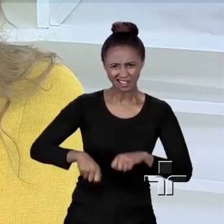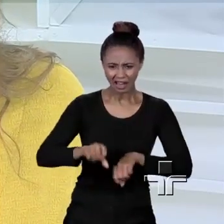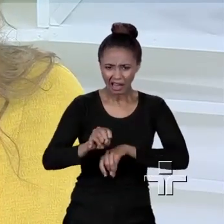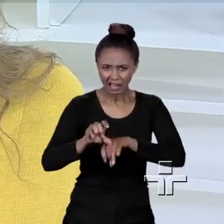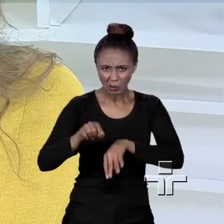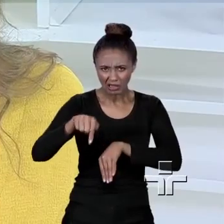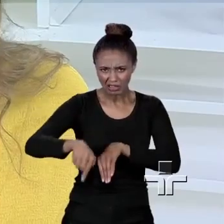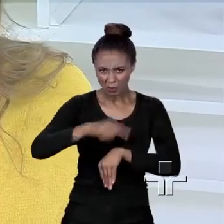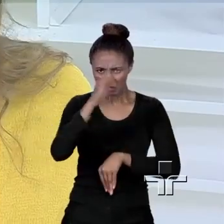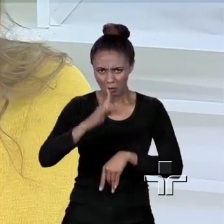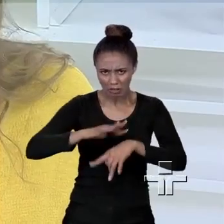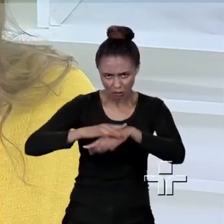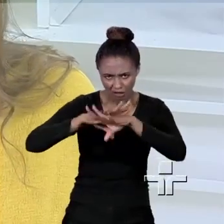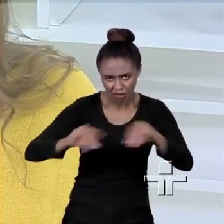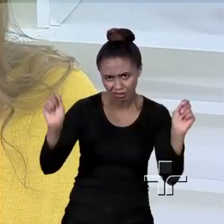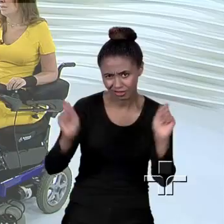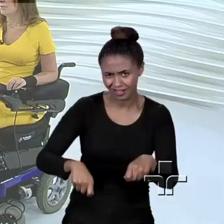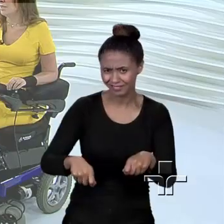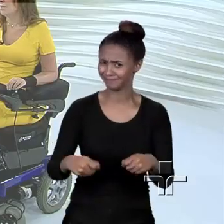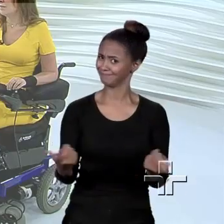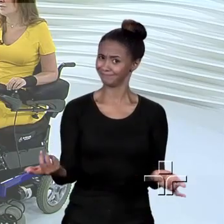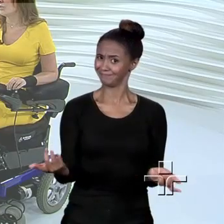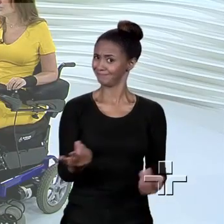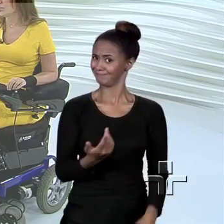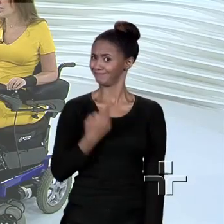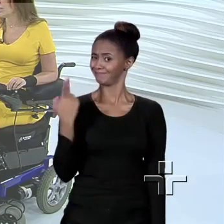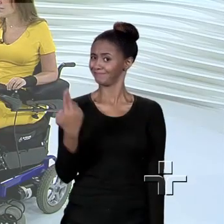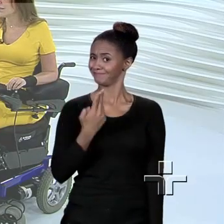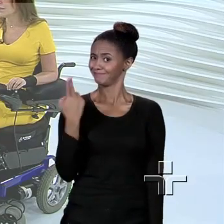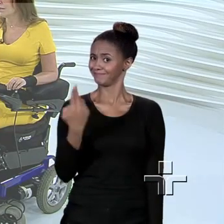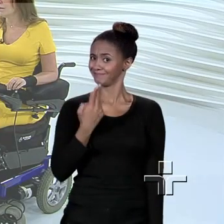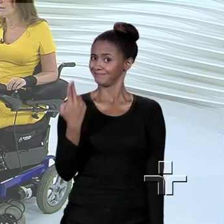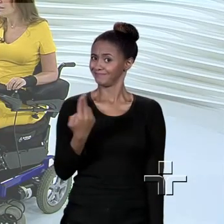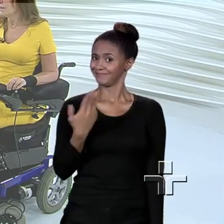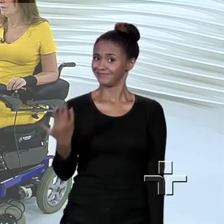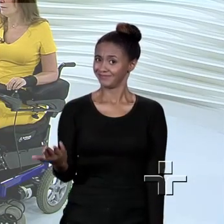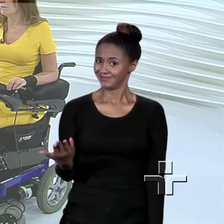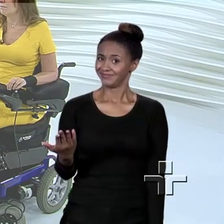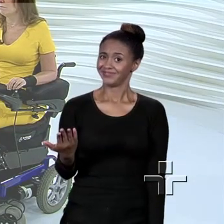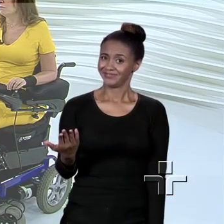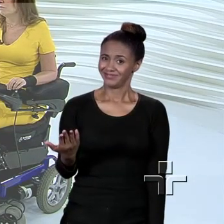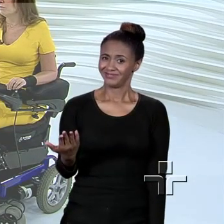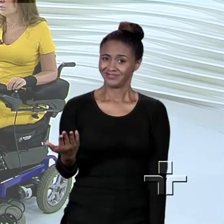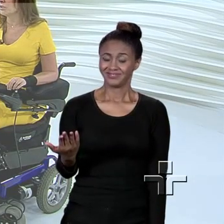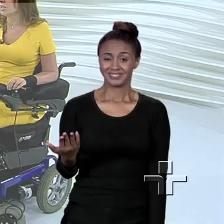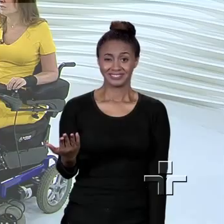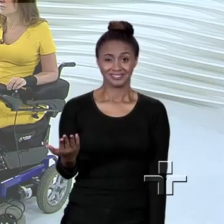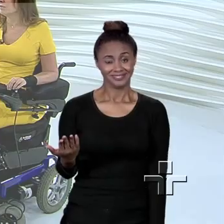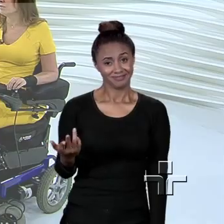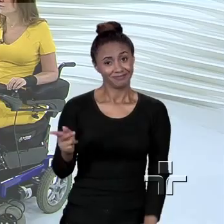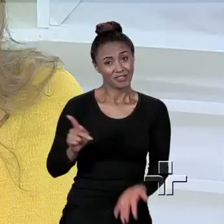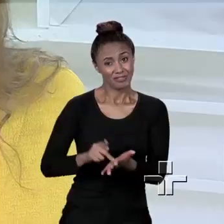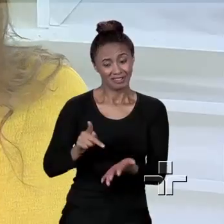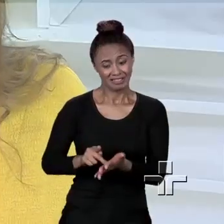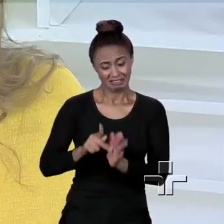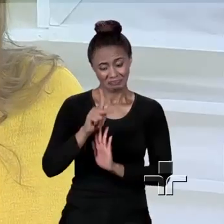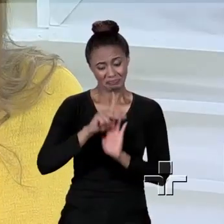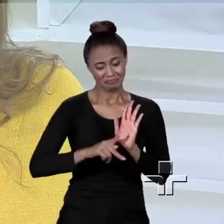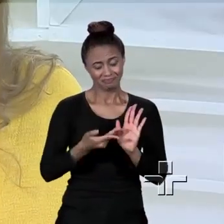educação no Brasil. Pelo contrário, ele chega a ser um